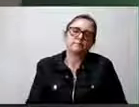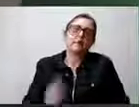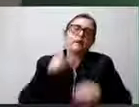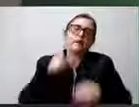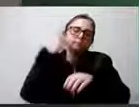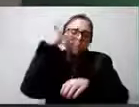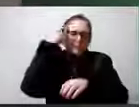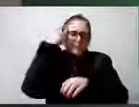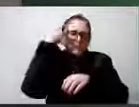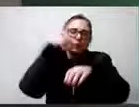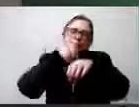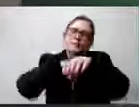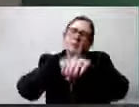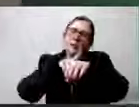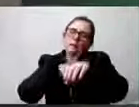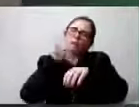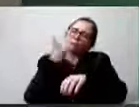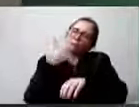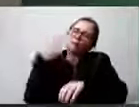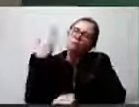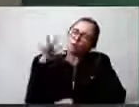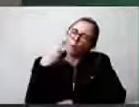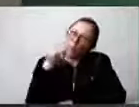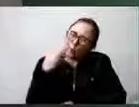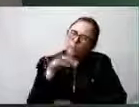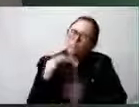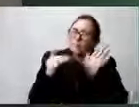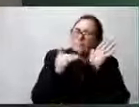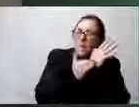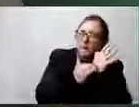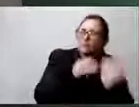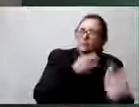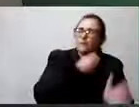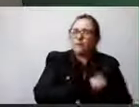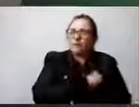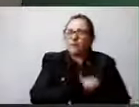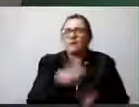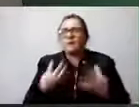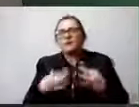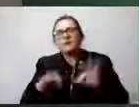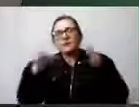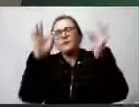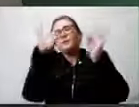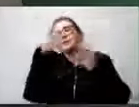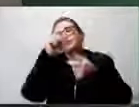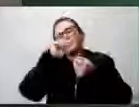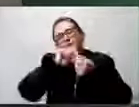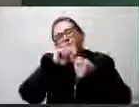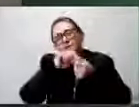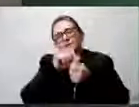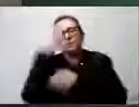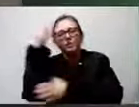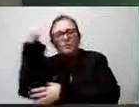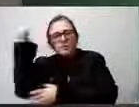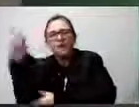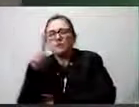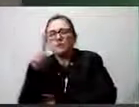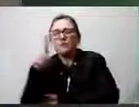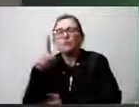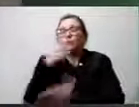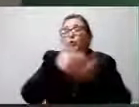o impacto nas AVDs dela, os tratamentos precoces que ela já executou, o quanto de sucesso ou não. Acho que tudo